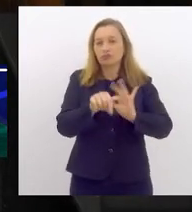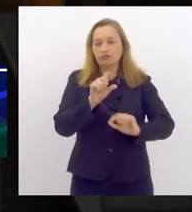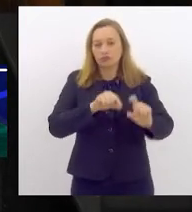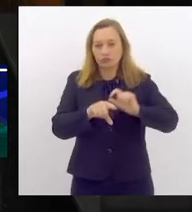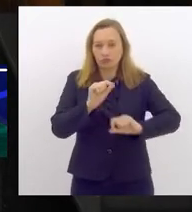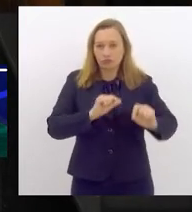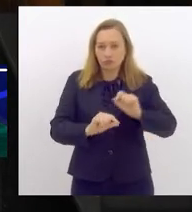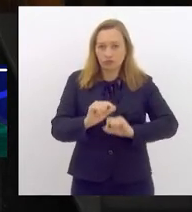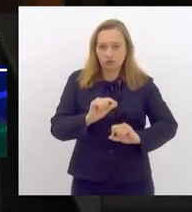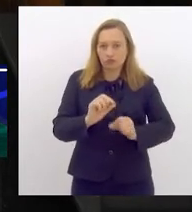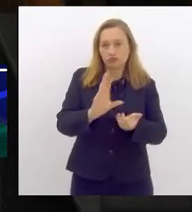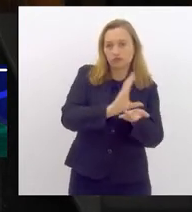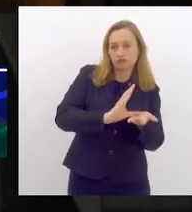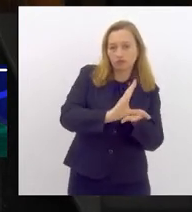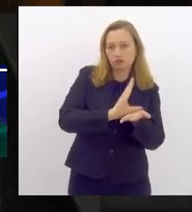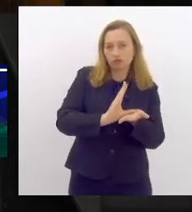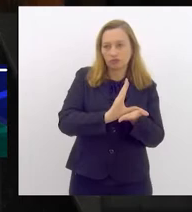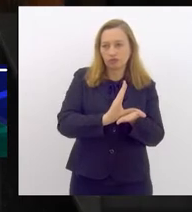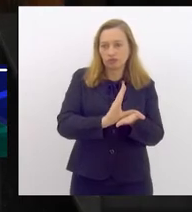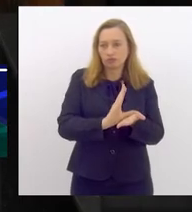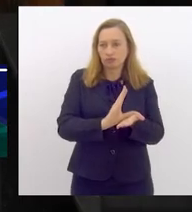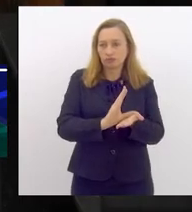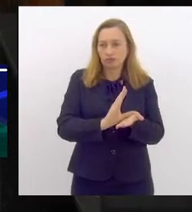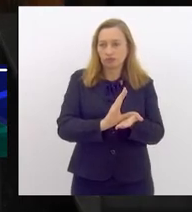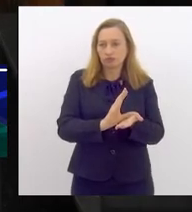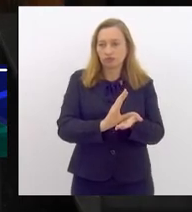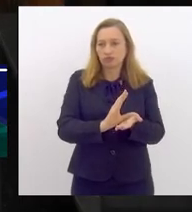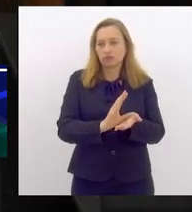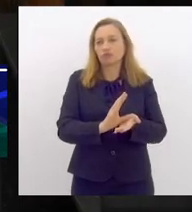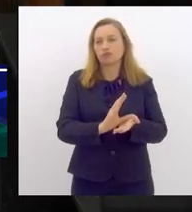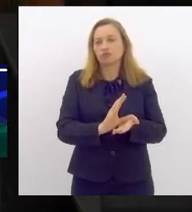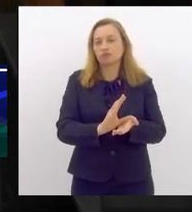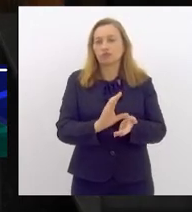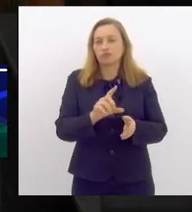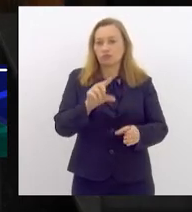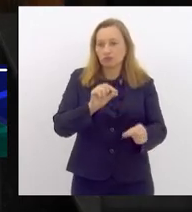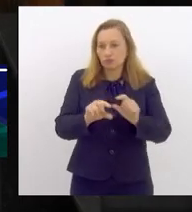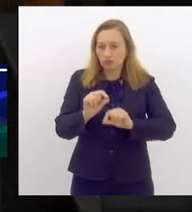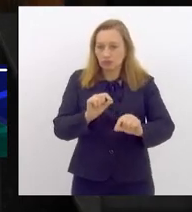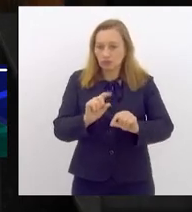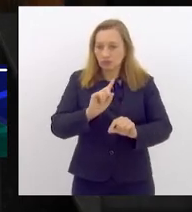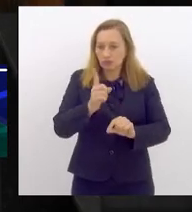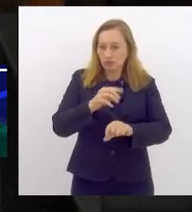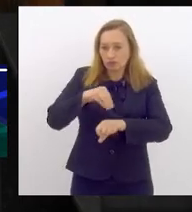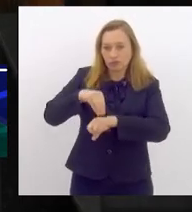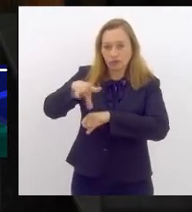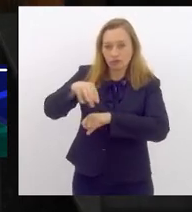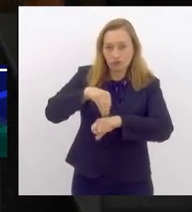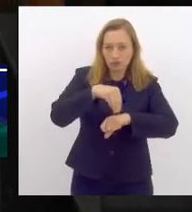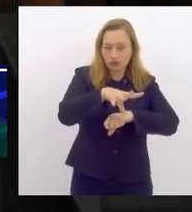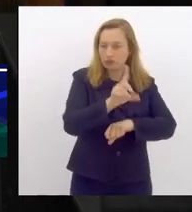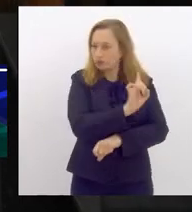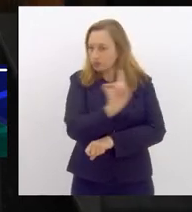que passe por uma seleção e não por quem indique